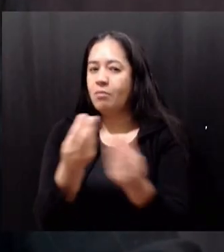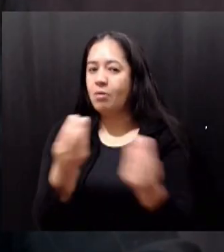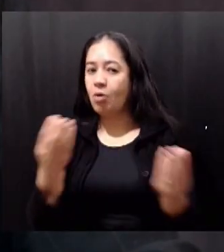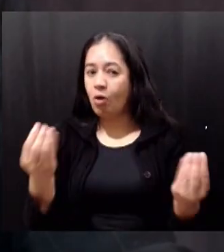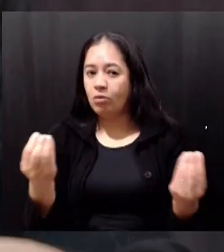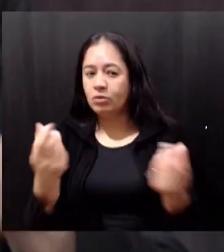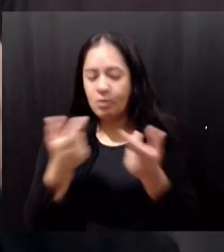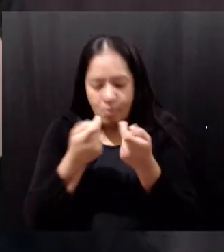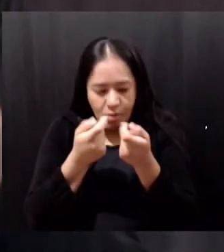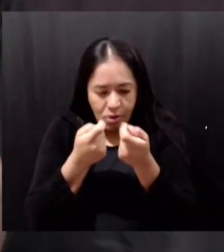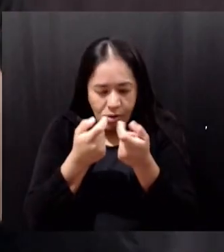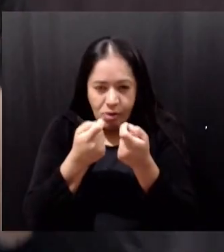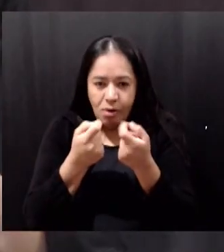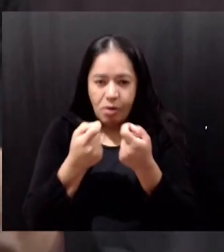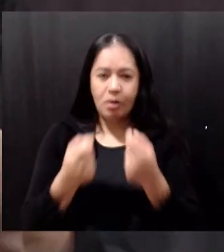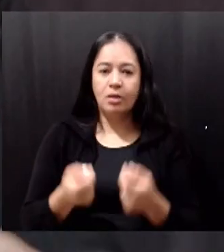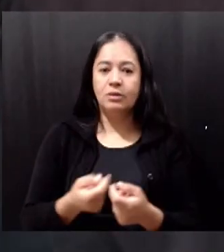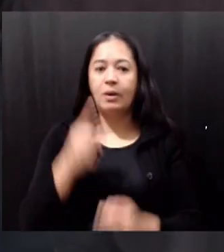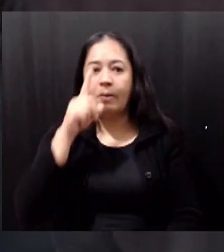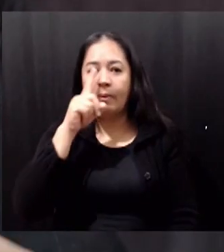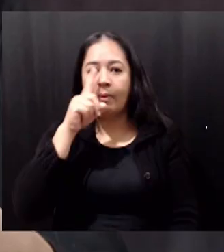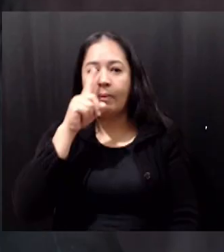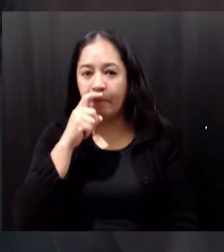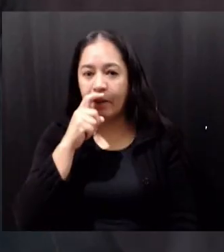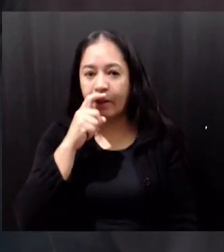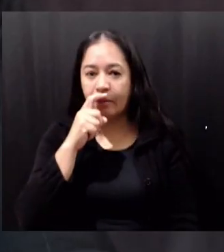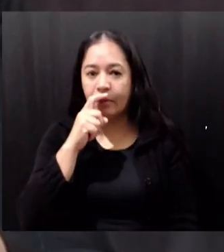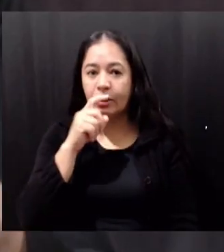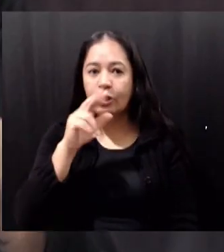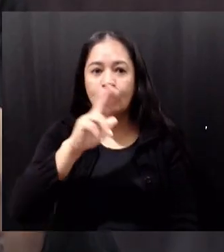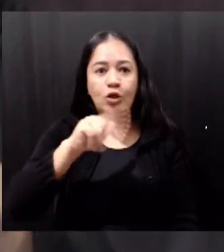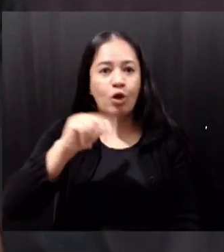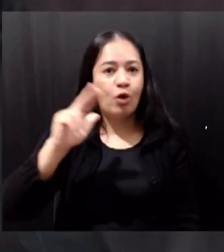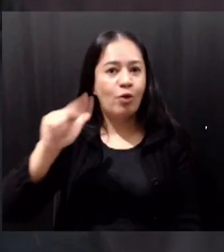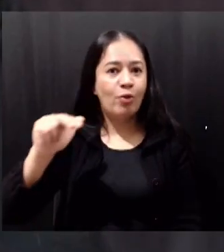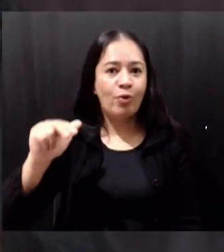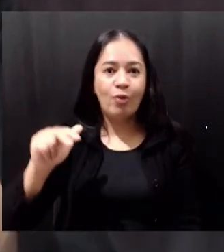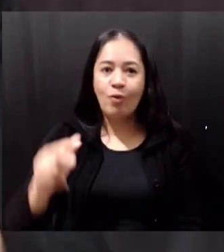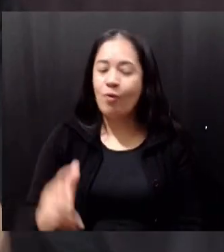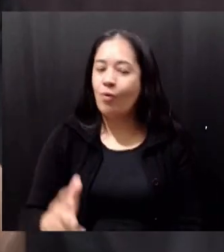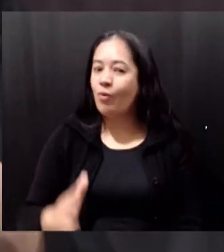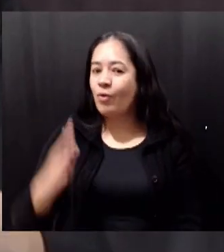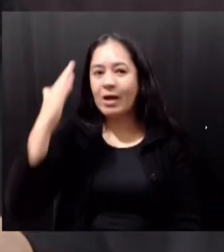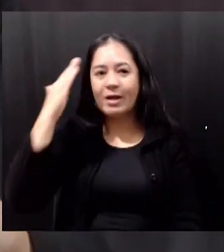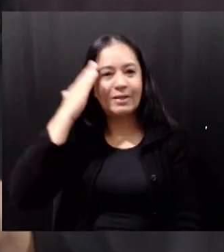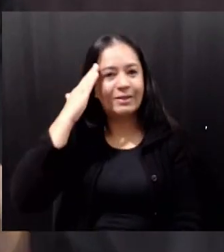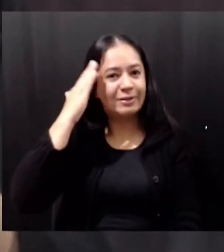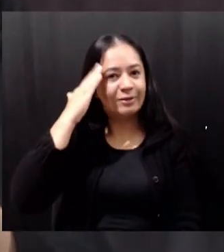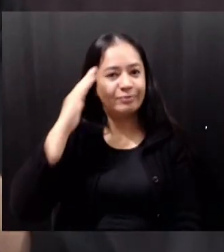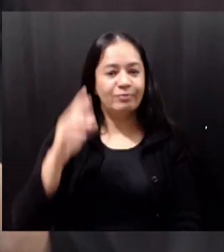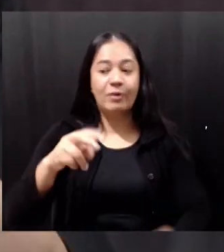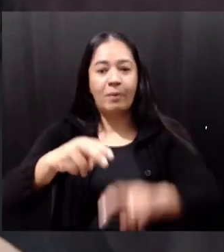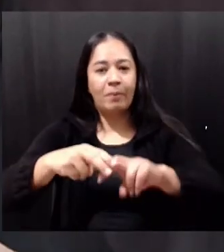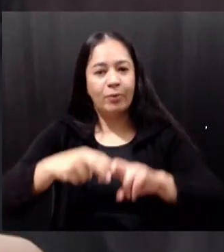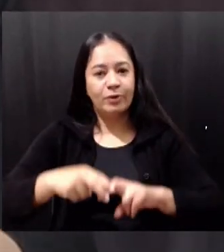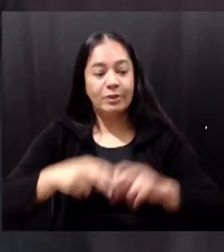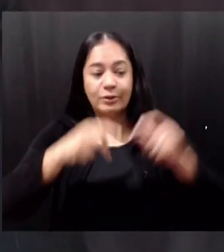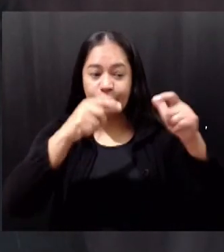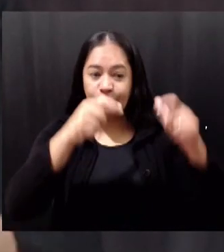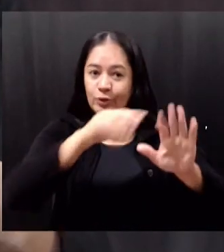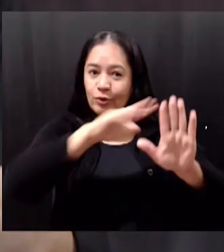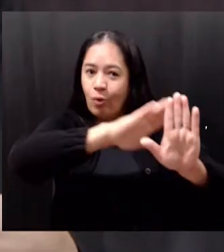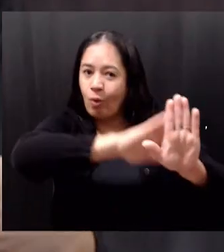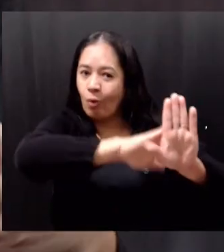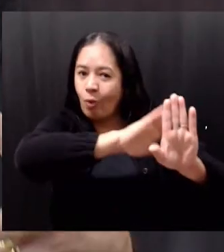os pais nunca ouviram falar, Uhum. né? E é justamente nesses lugares que moram